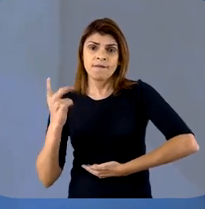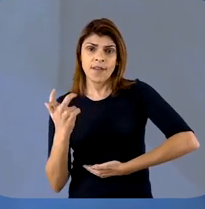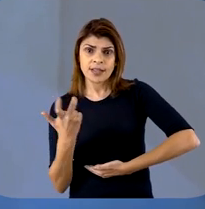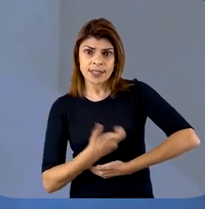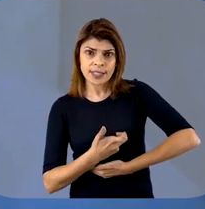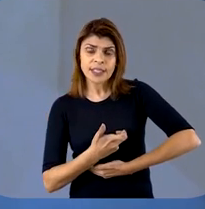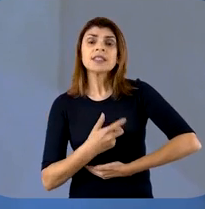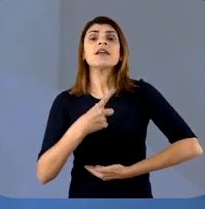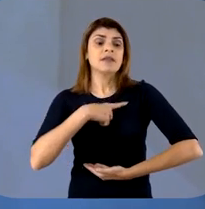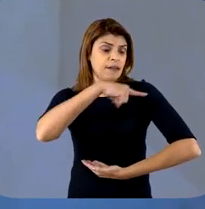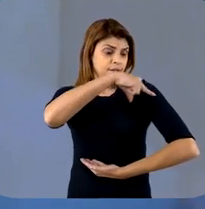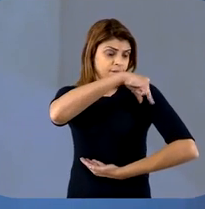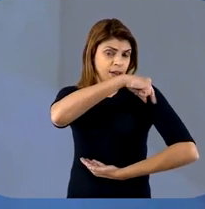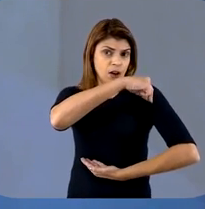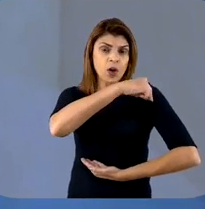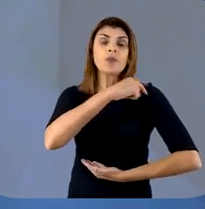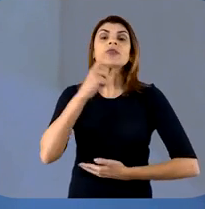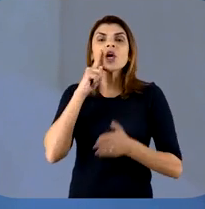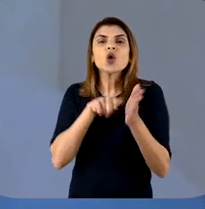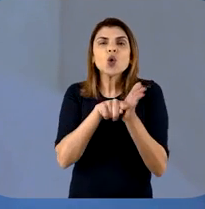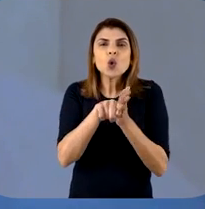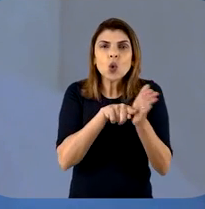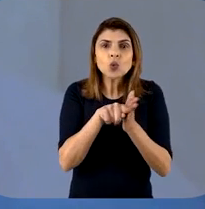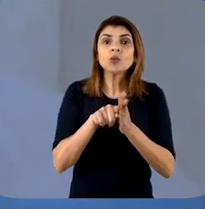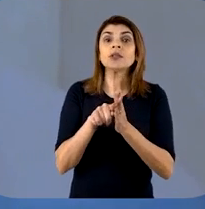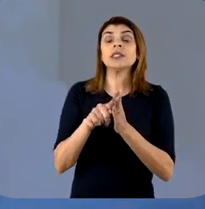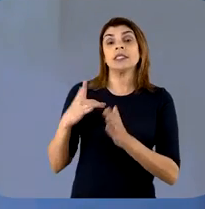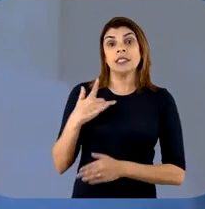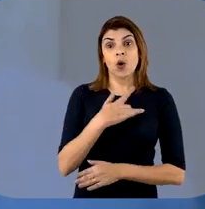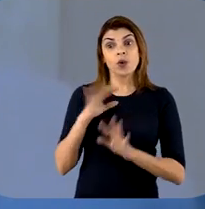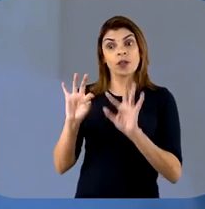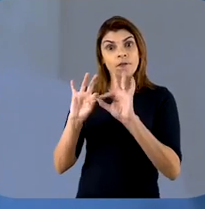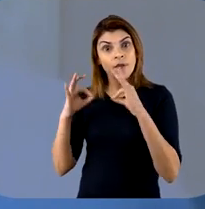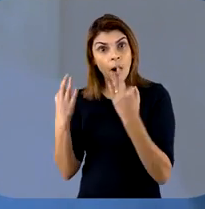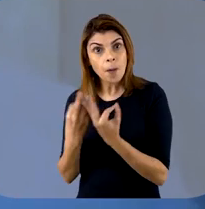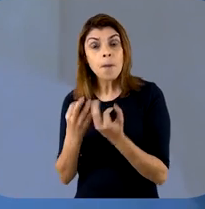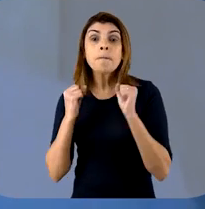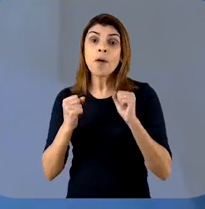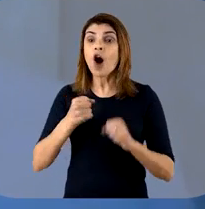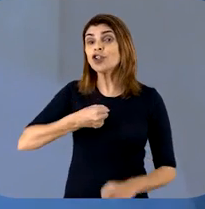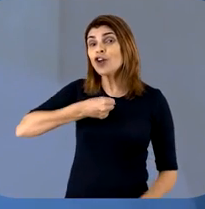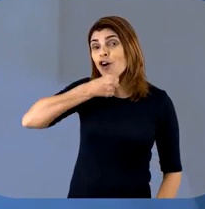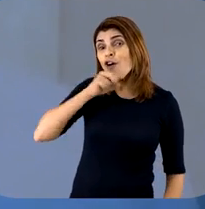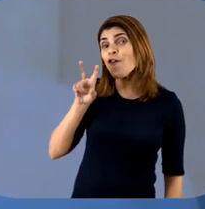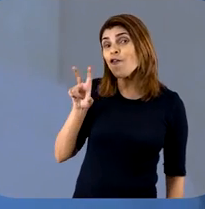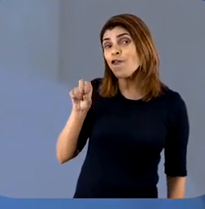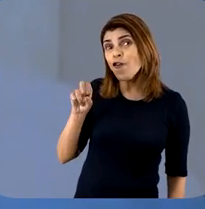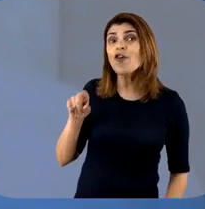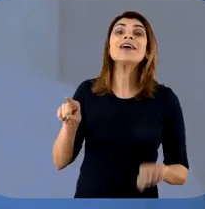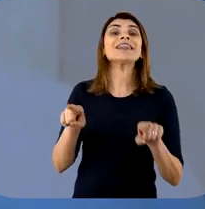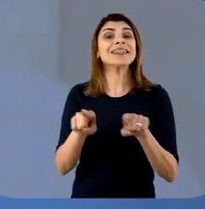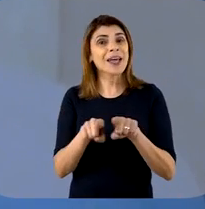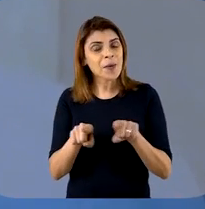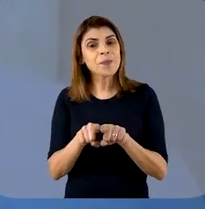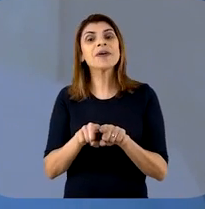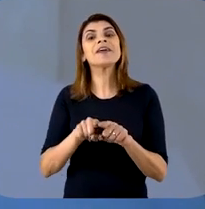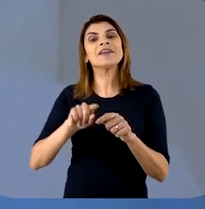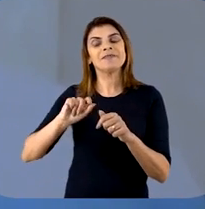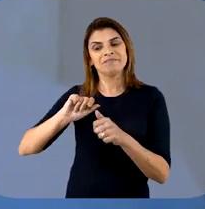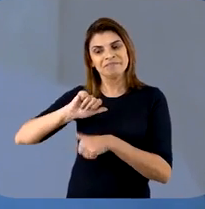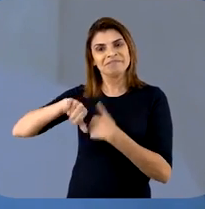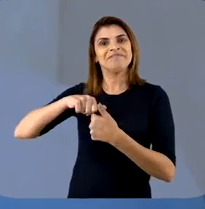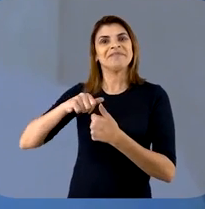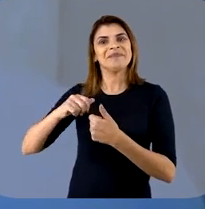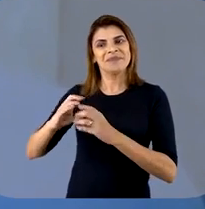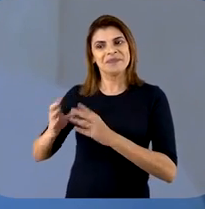primeira consulta num programa de saúde da família, e permitem que o vovô faça um transplante cardíaco num